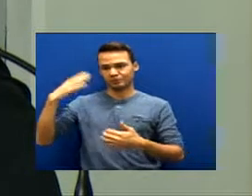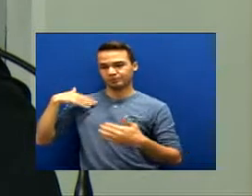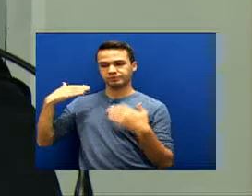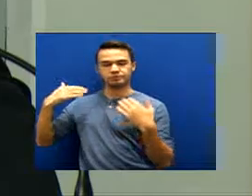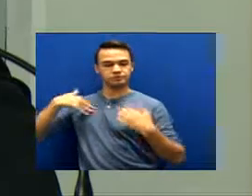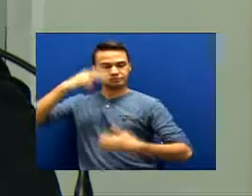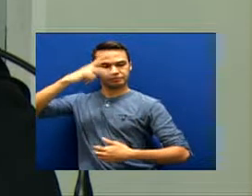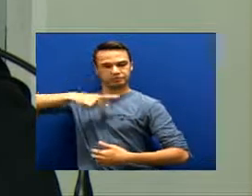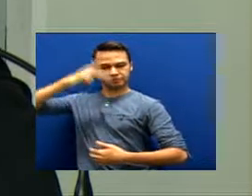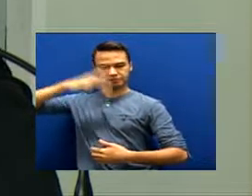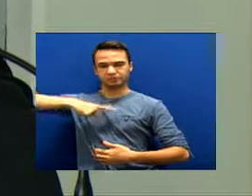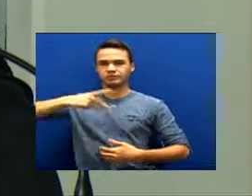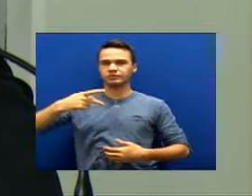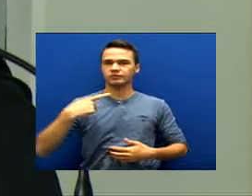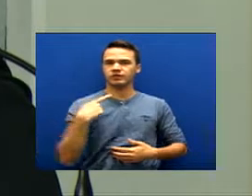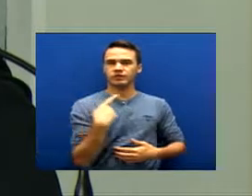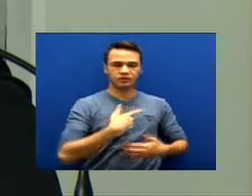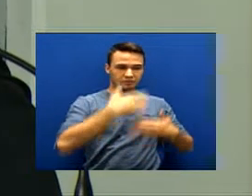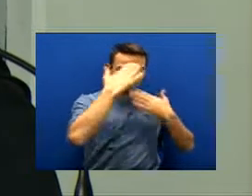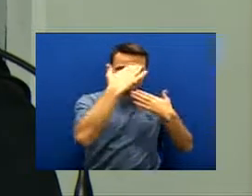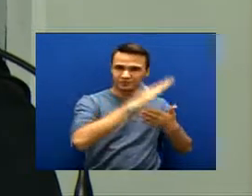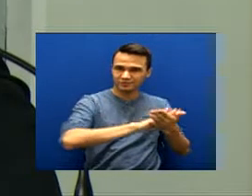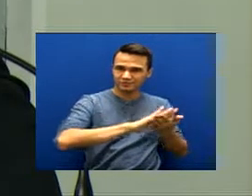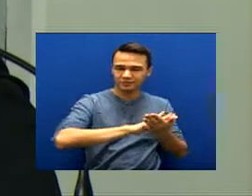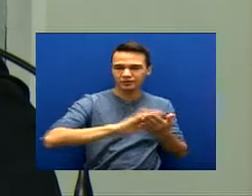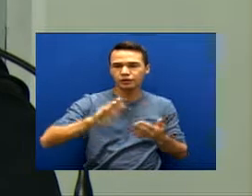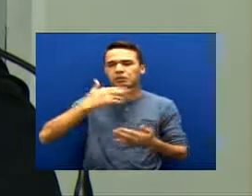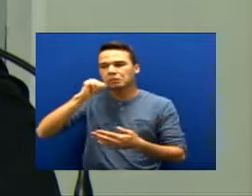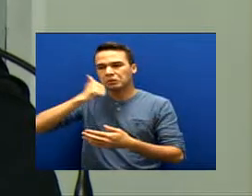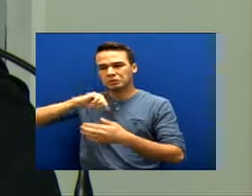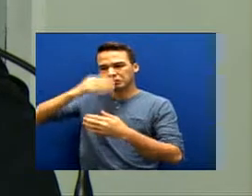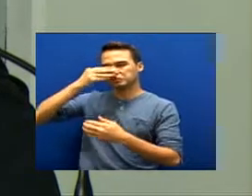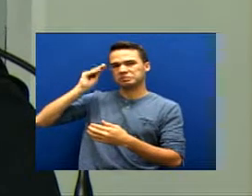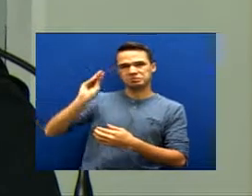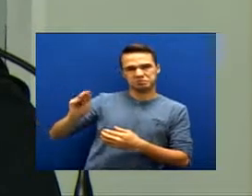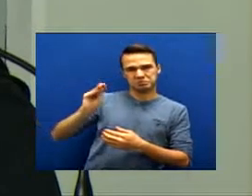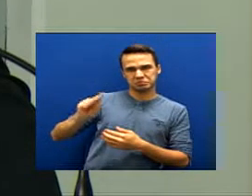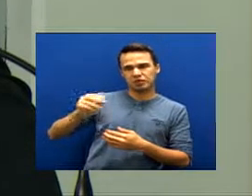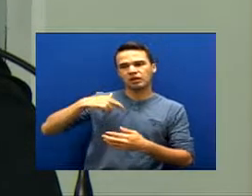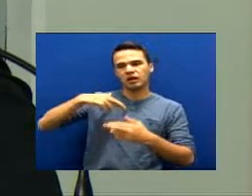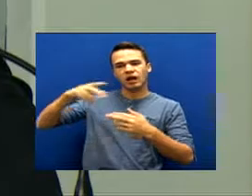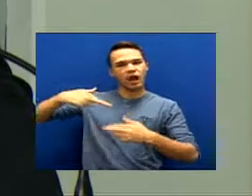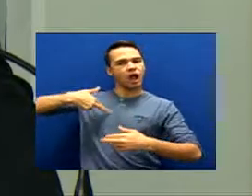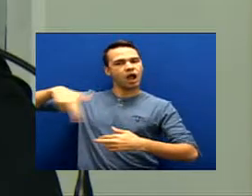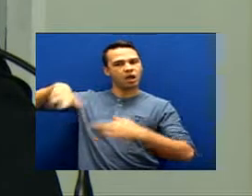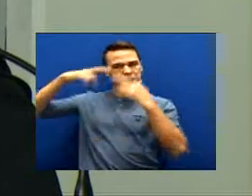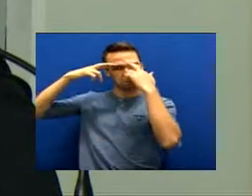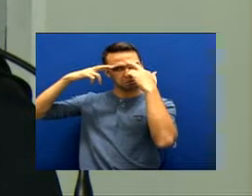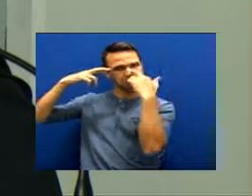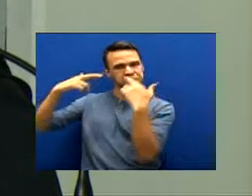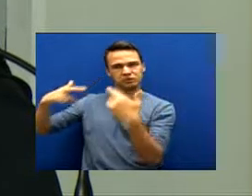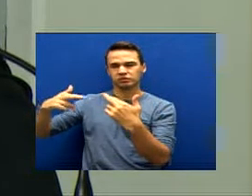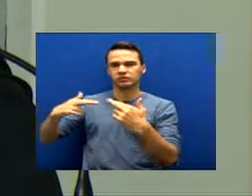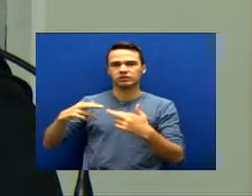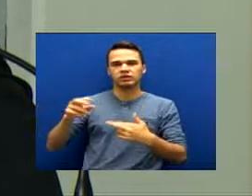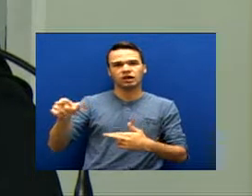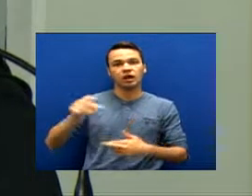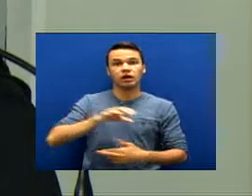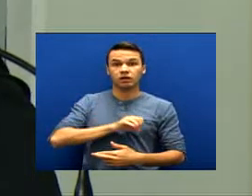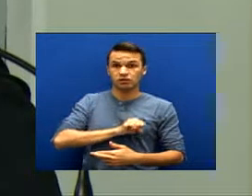olharmos em volta, ou levantarmos as nossas cabeças, Nós vemos que estamos em meio a uma convulsão social